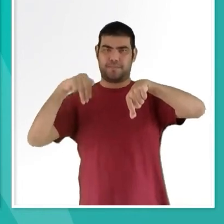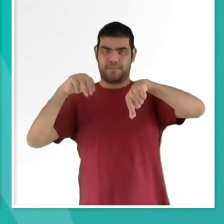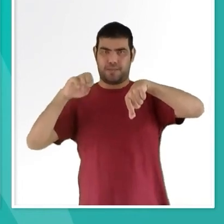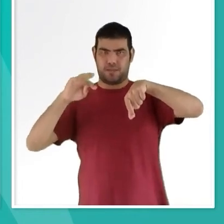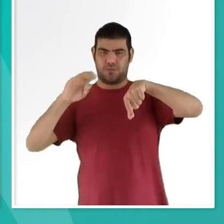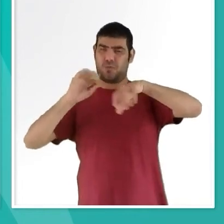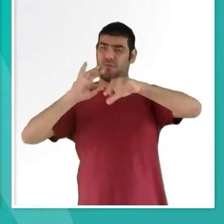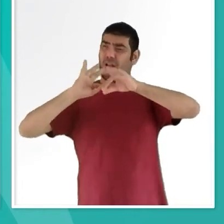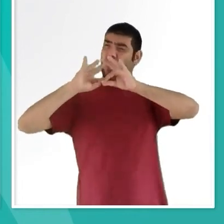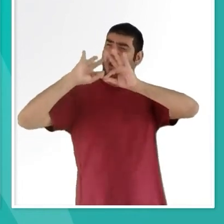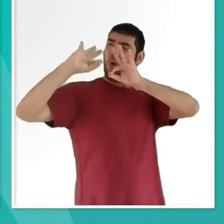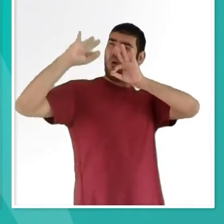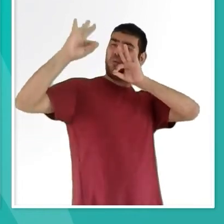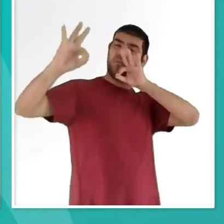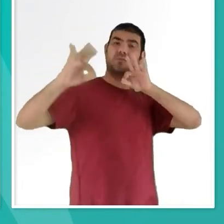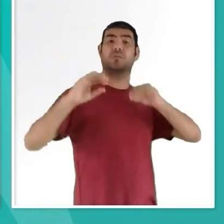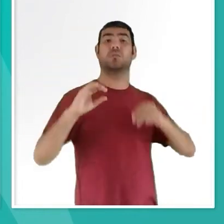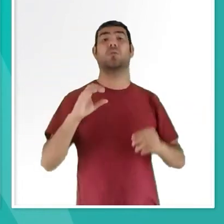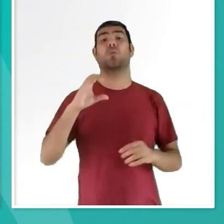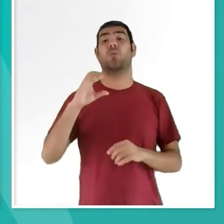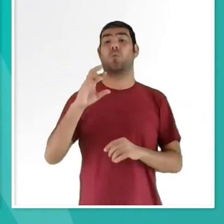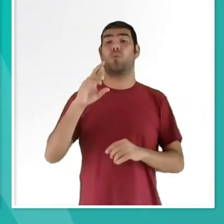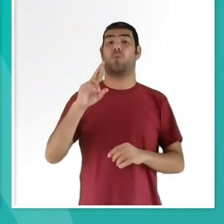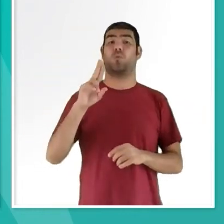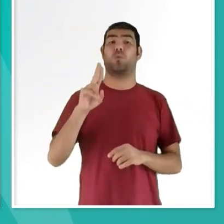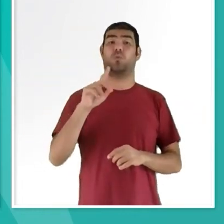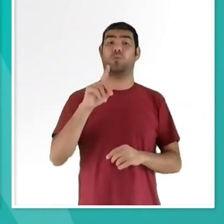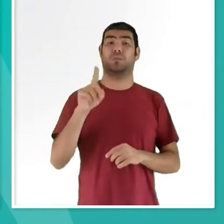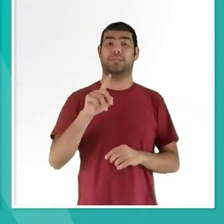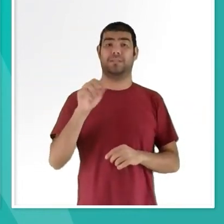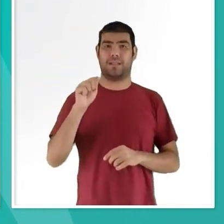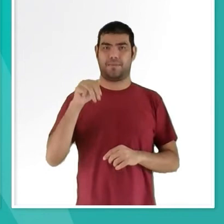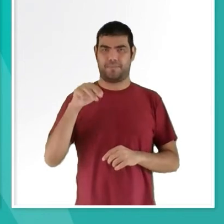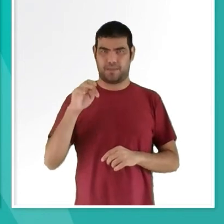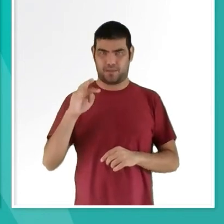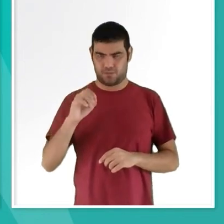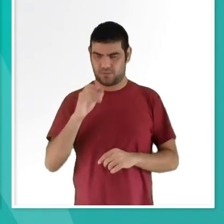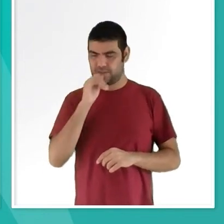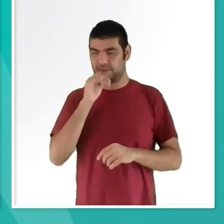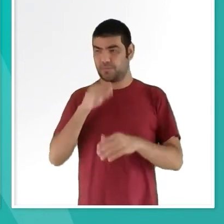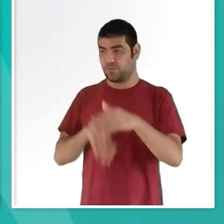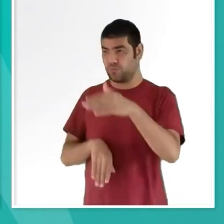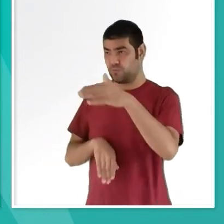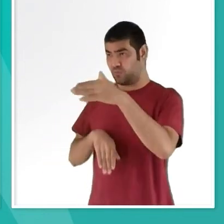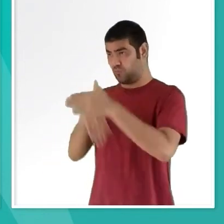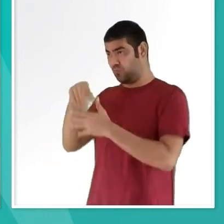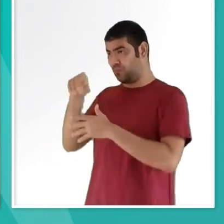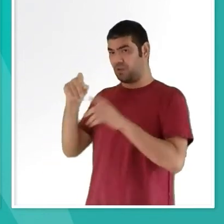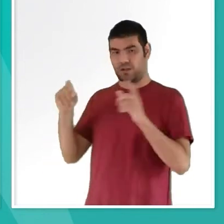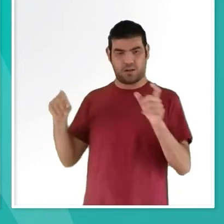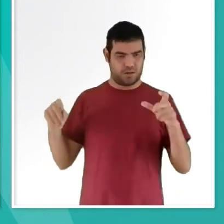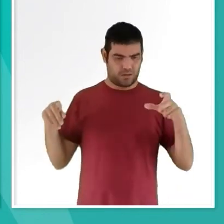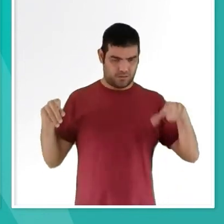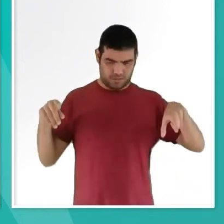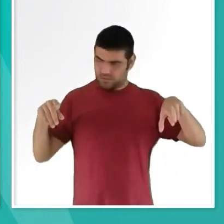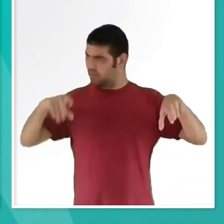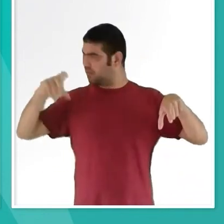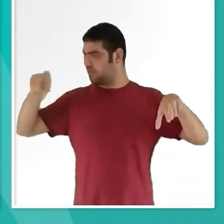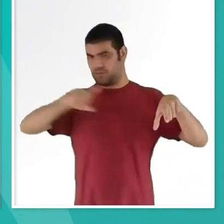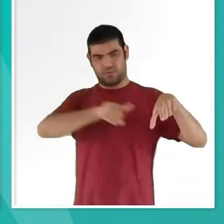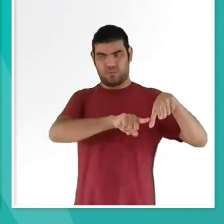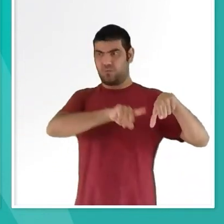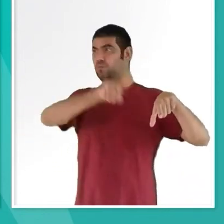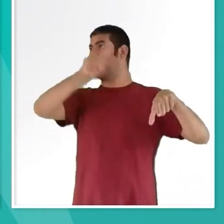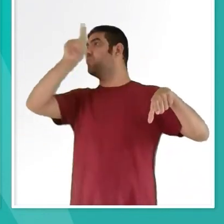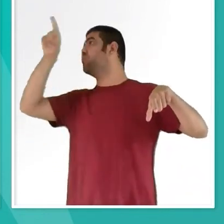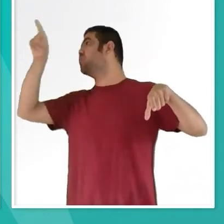Já o cruzamento é quando você chuta a bola e ela cruza de um lado do campo para o outro. Essa